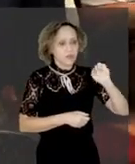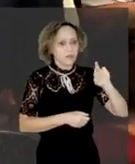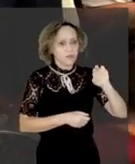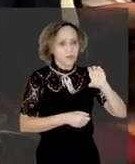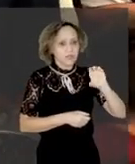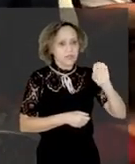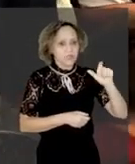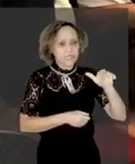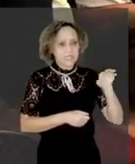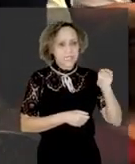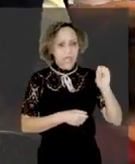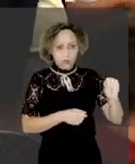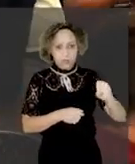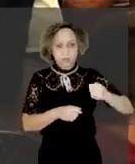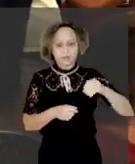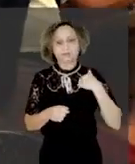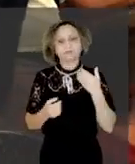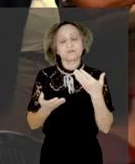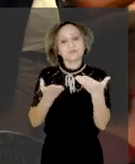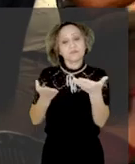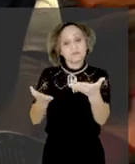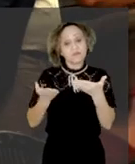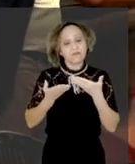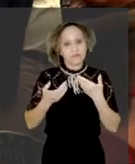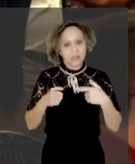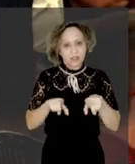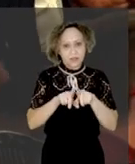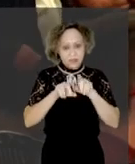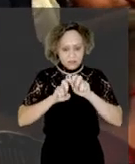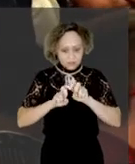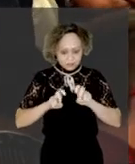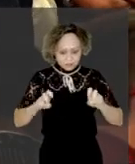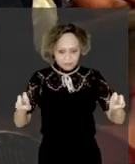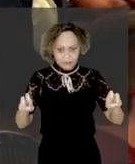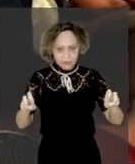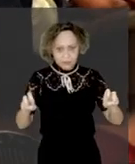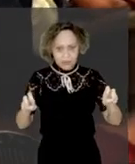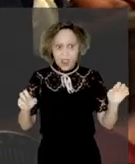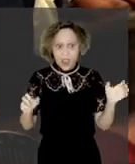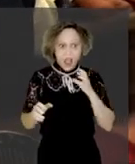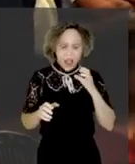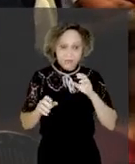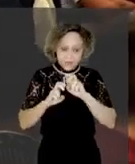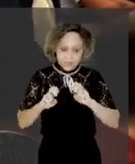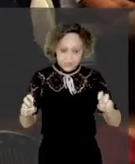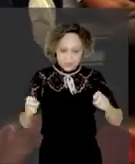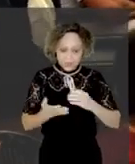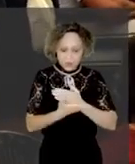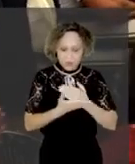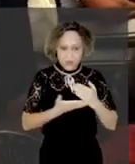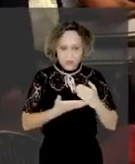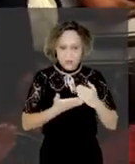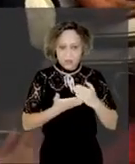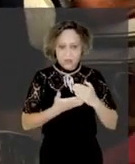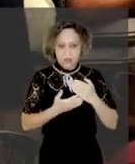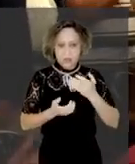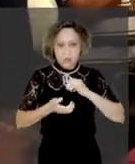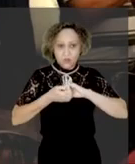Mercedes-Benz, presidente da maior central da América Latina, companheiro Sérgio Nobre.